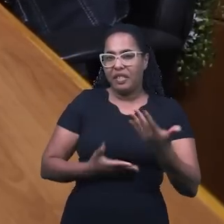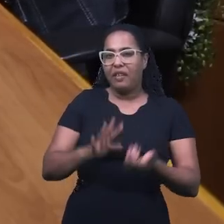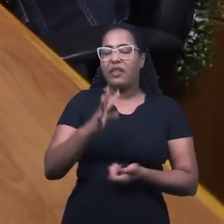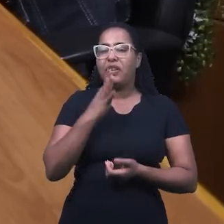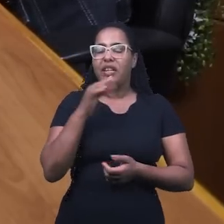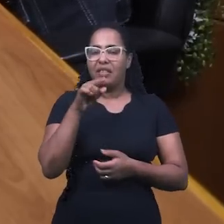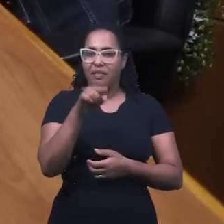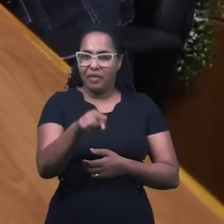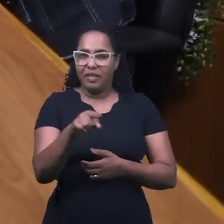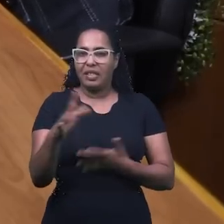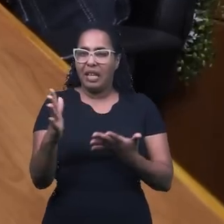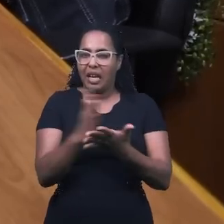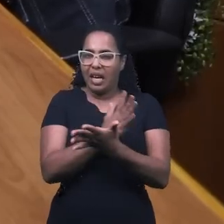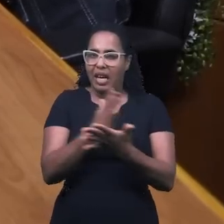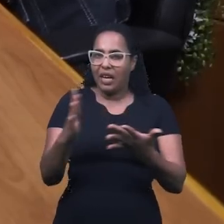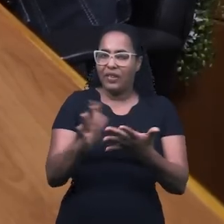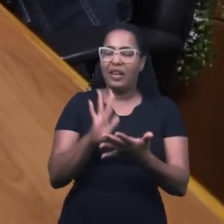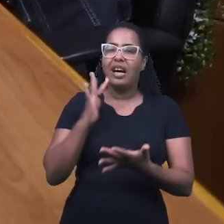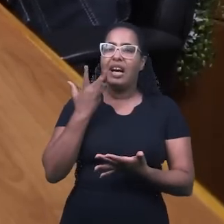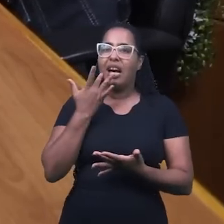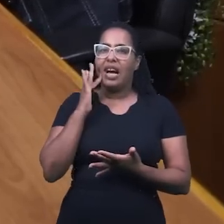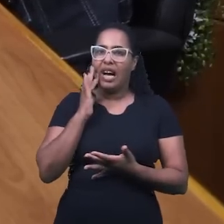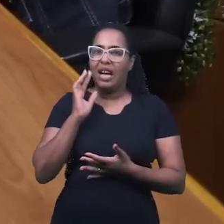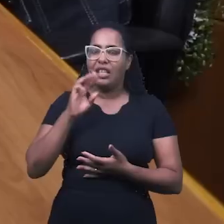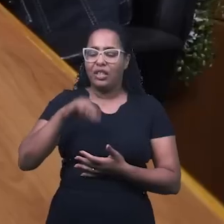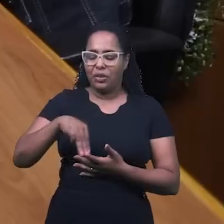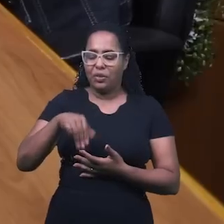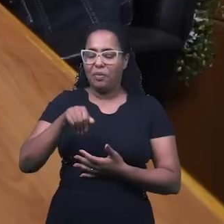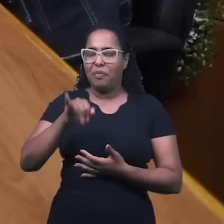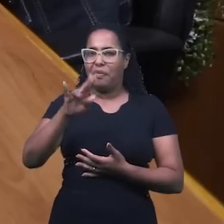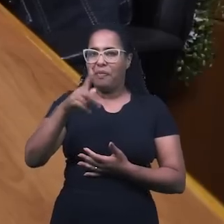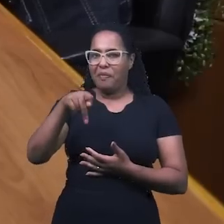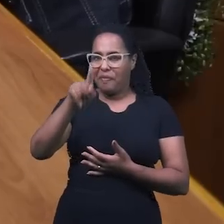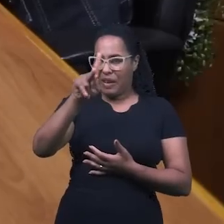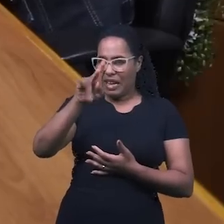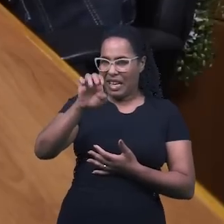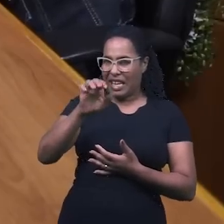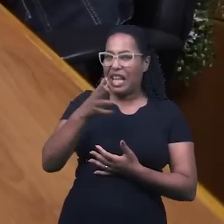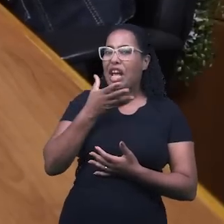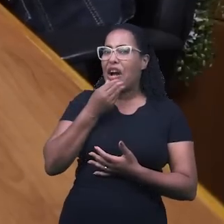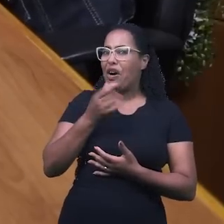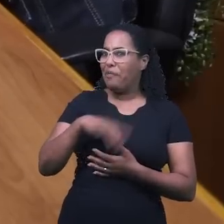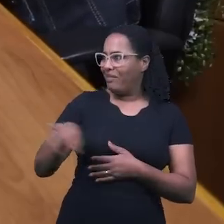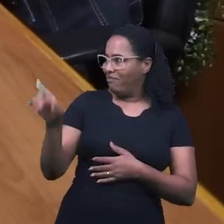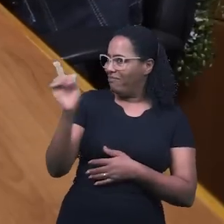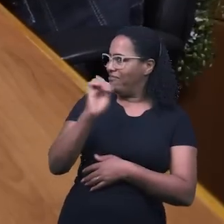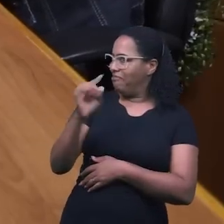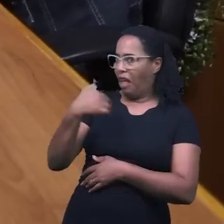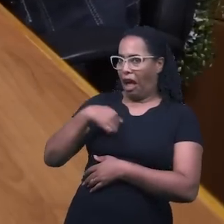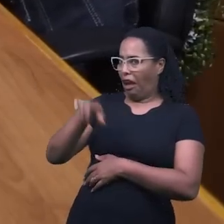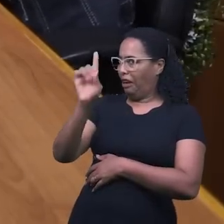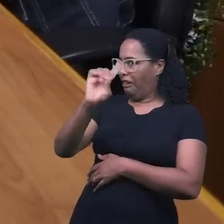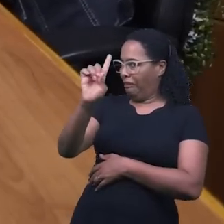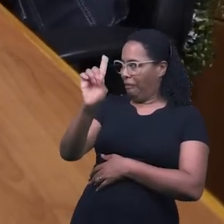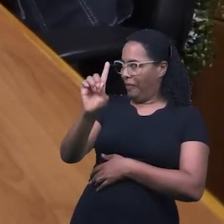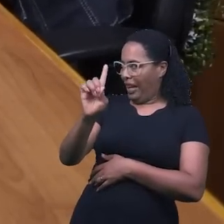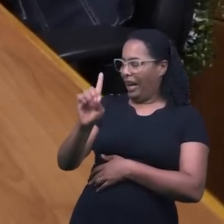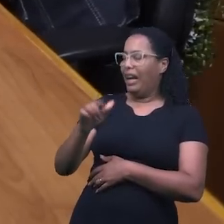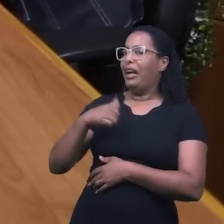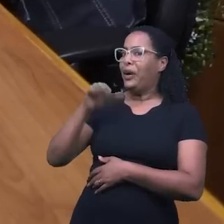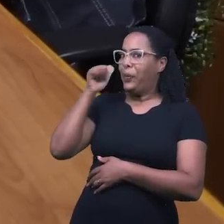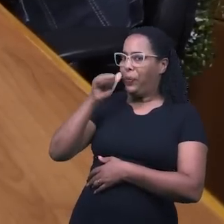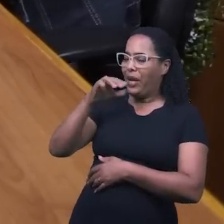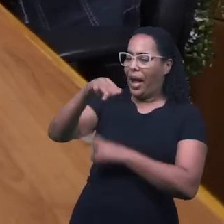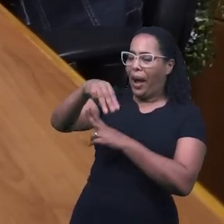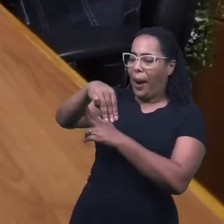muitos irmãos que te conhecem, alguns, né, acham até que o Mike é um homem, né? Sou não, tá,